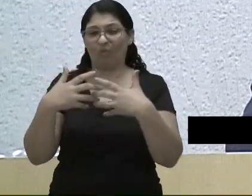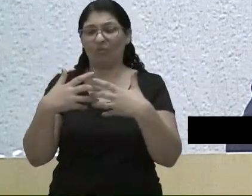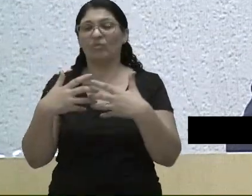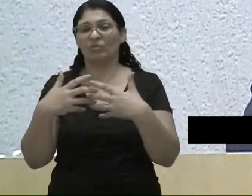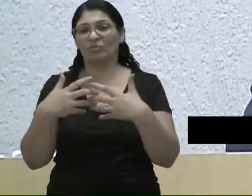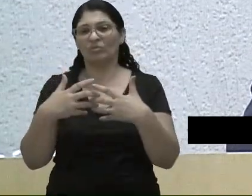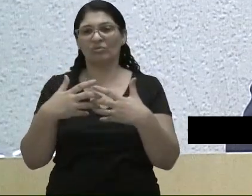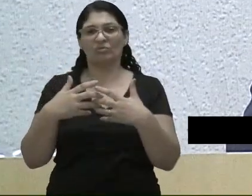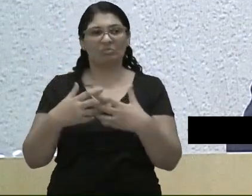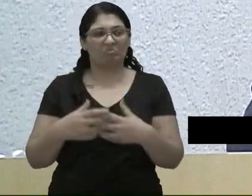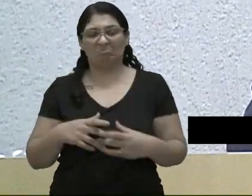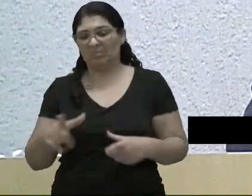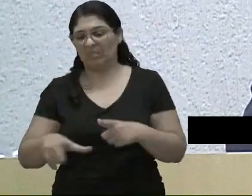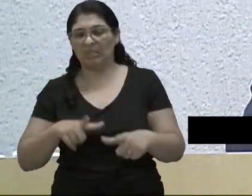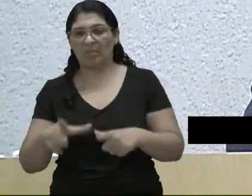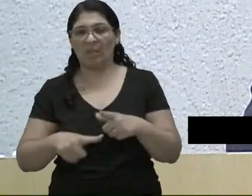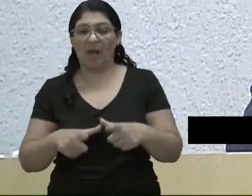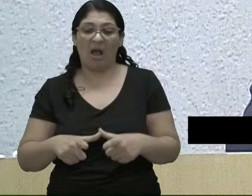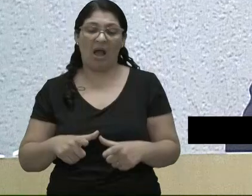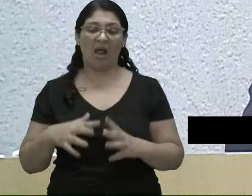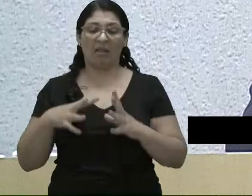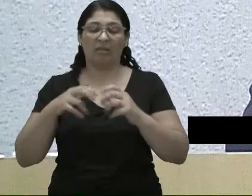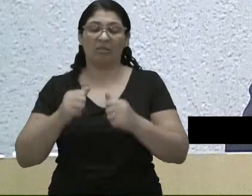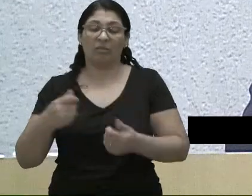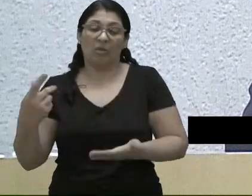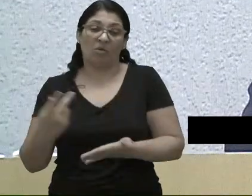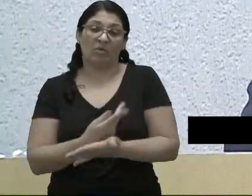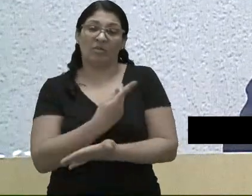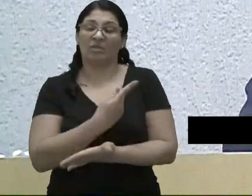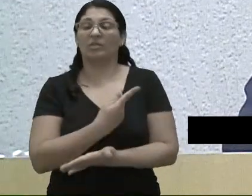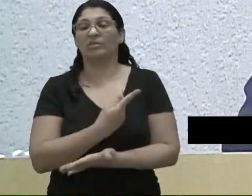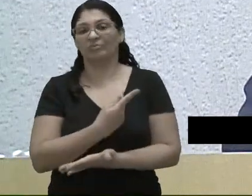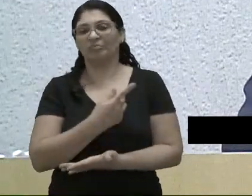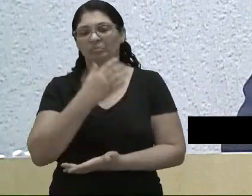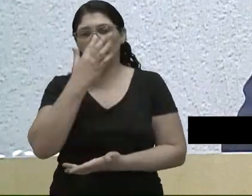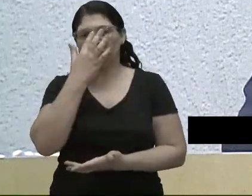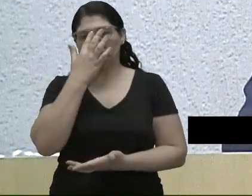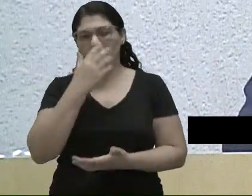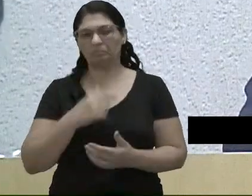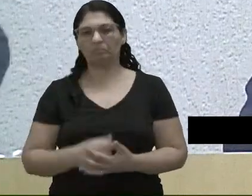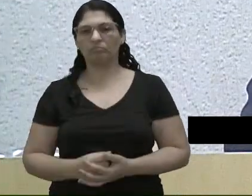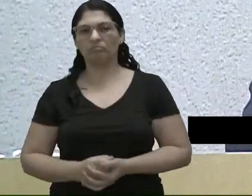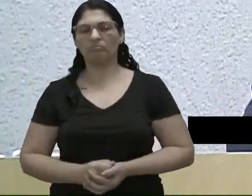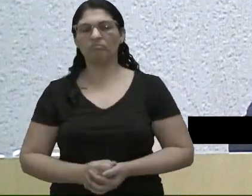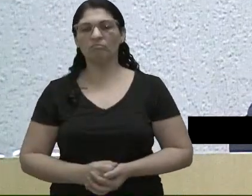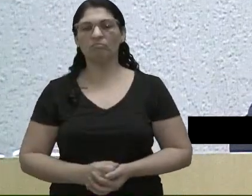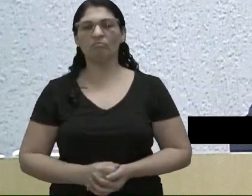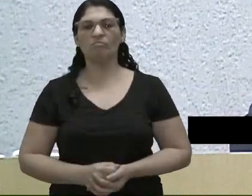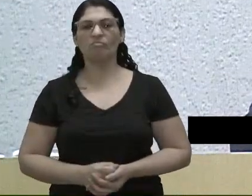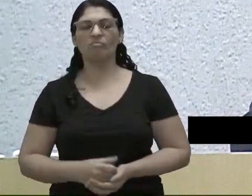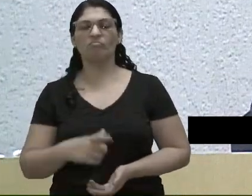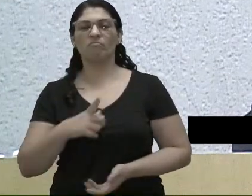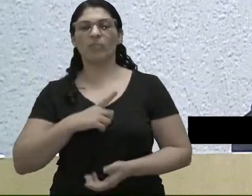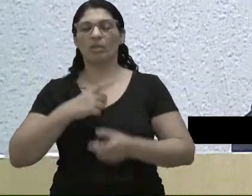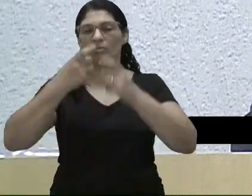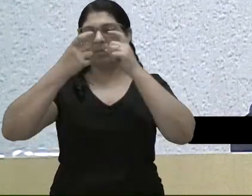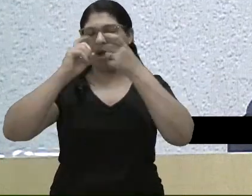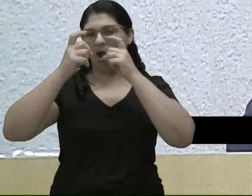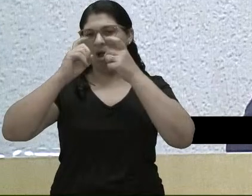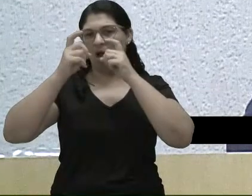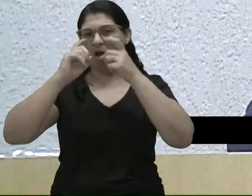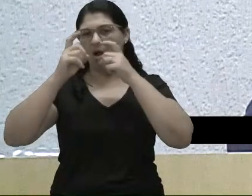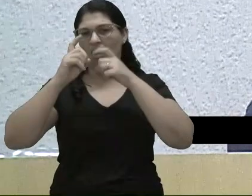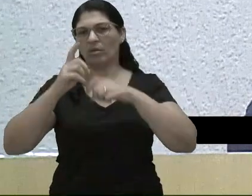de serviço, de tudo que está acontecendo. E nós fizemos uma reunião lá atrás e nós vamos fazer